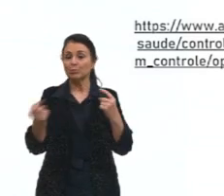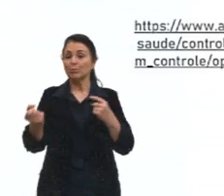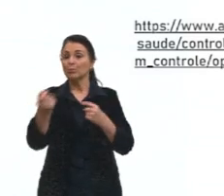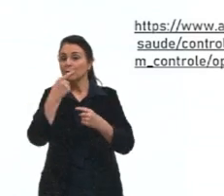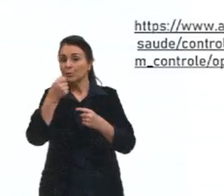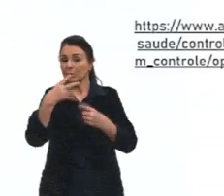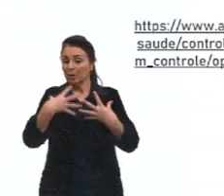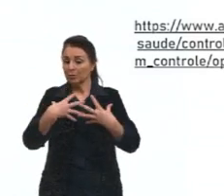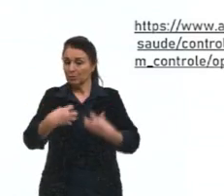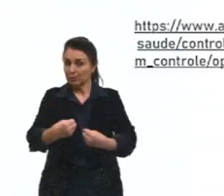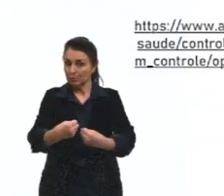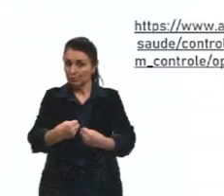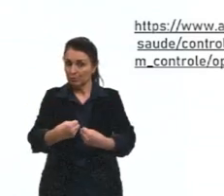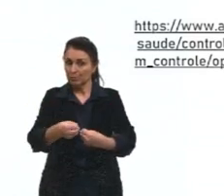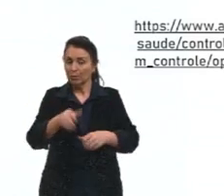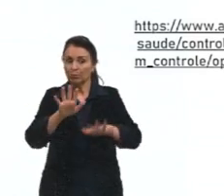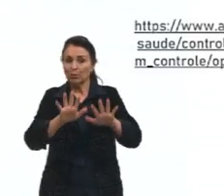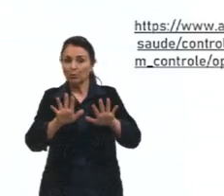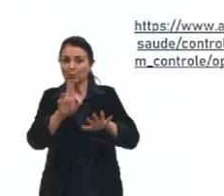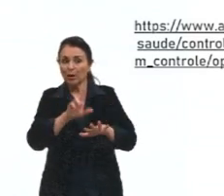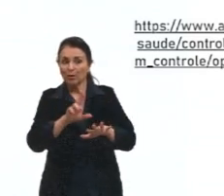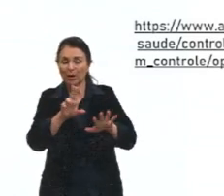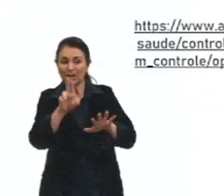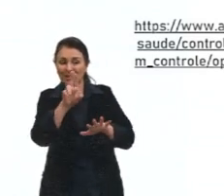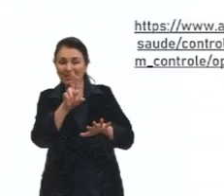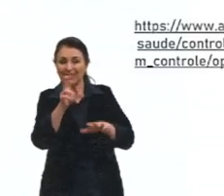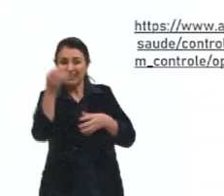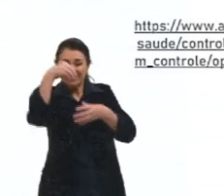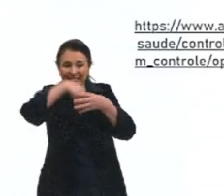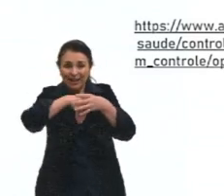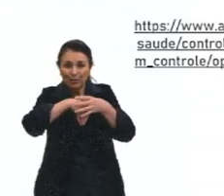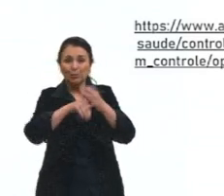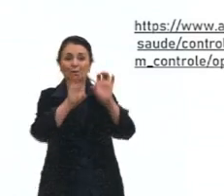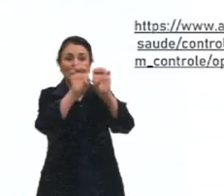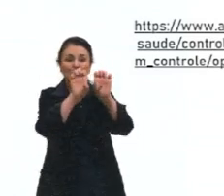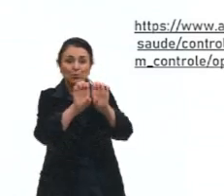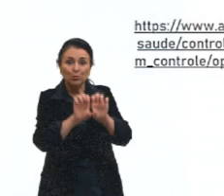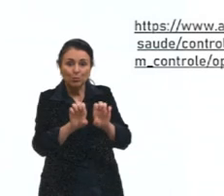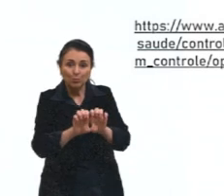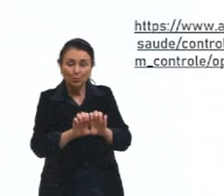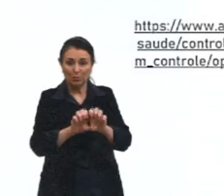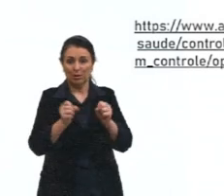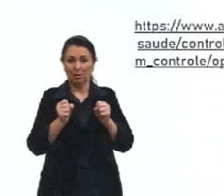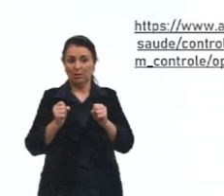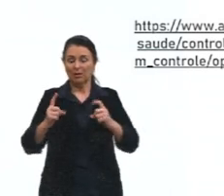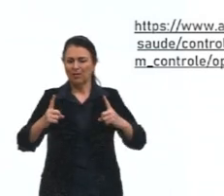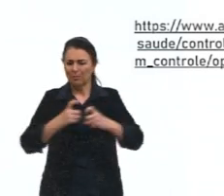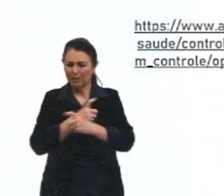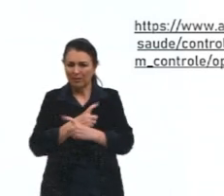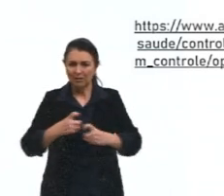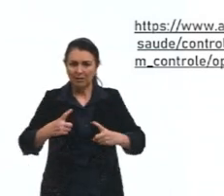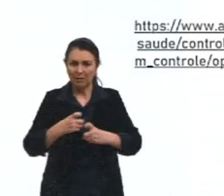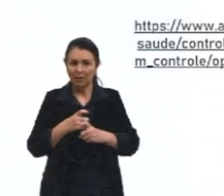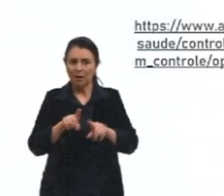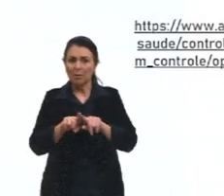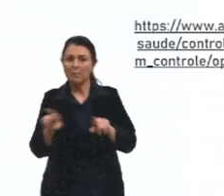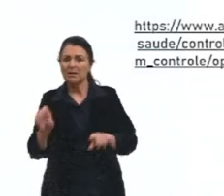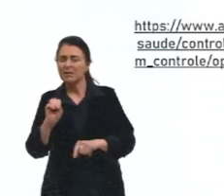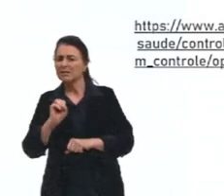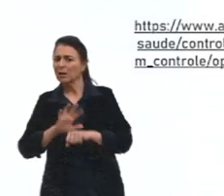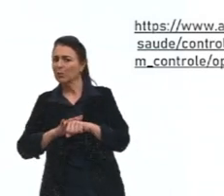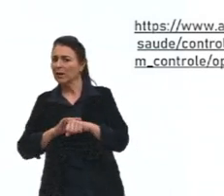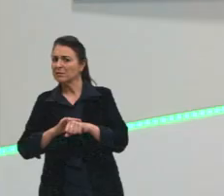vai atuar em determinada estrutura da bactéria Tá mas e se eu tô doente por uma doença causada por vírus